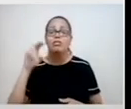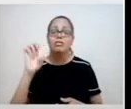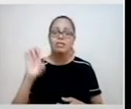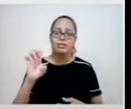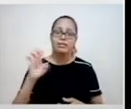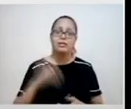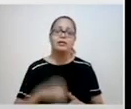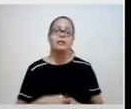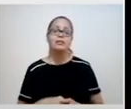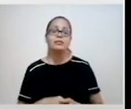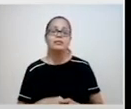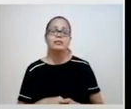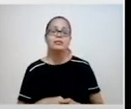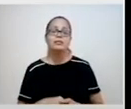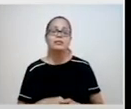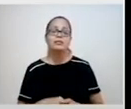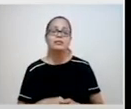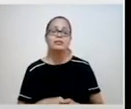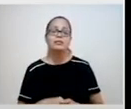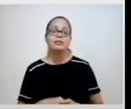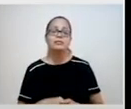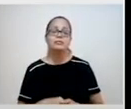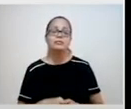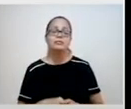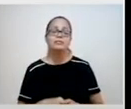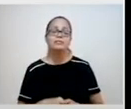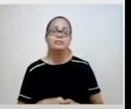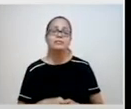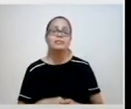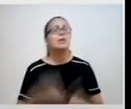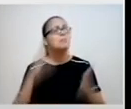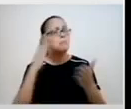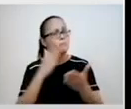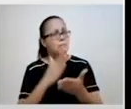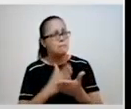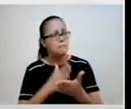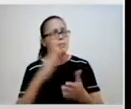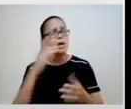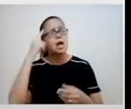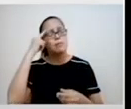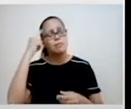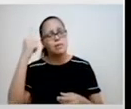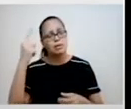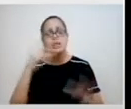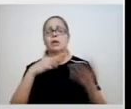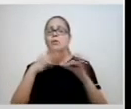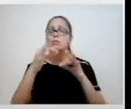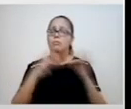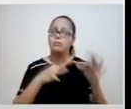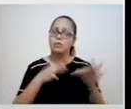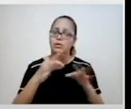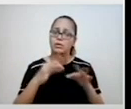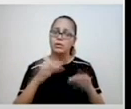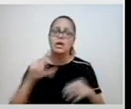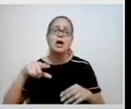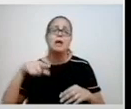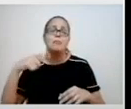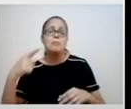bom, então, justamente para dar essa pausa para pensar, replanejar e falar a próxima